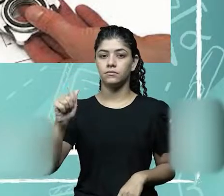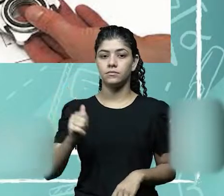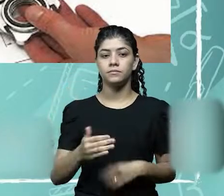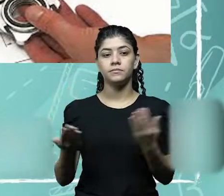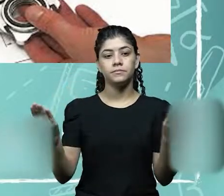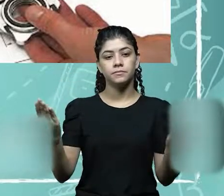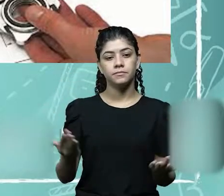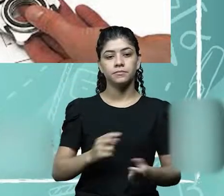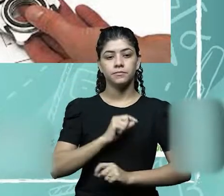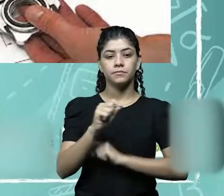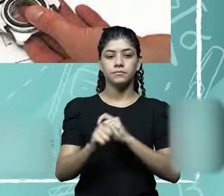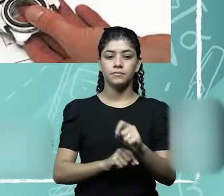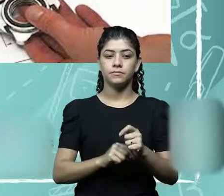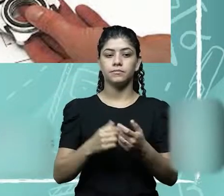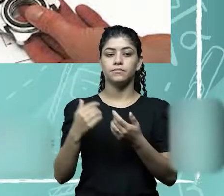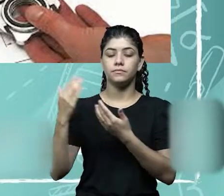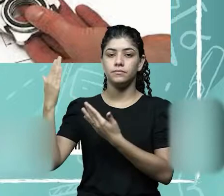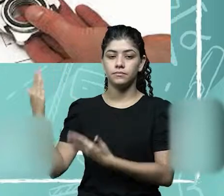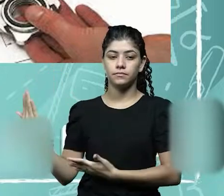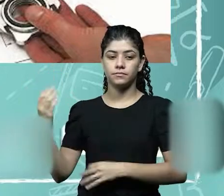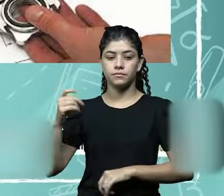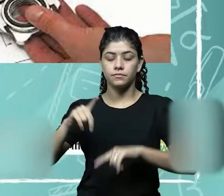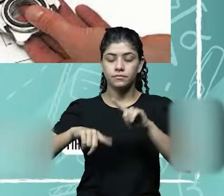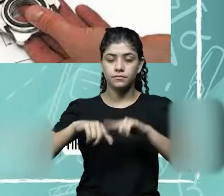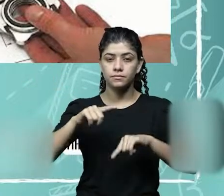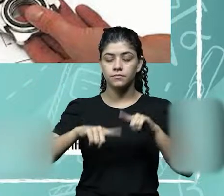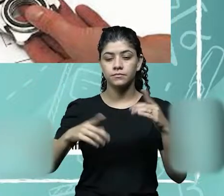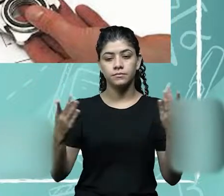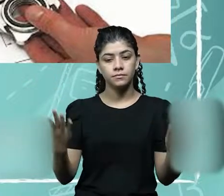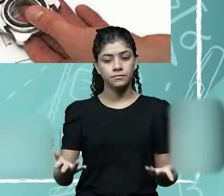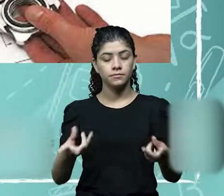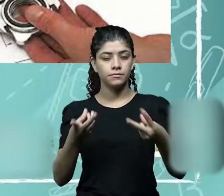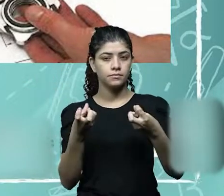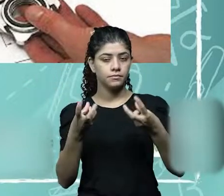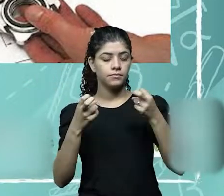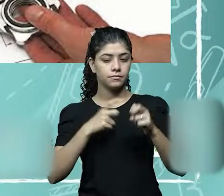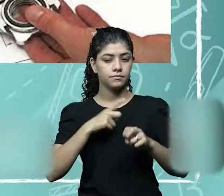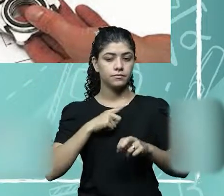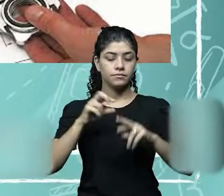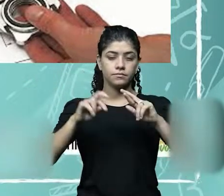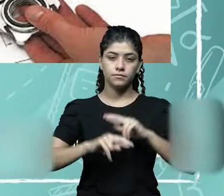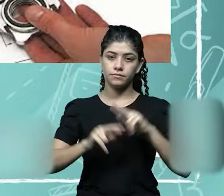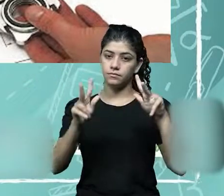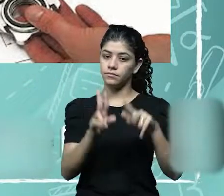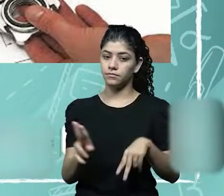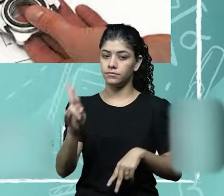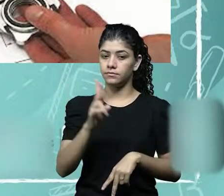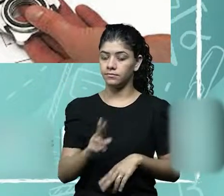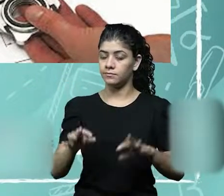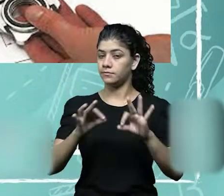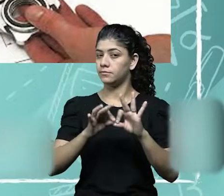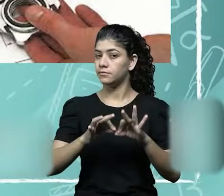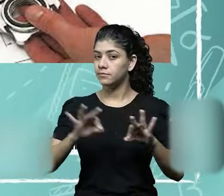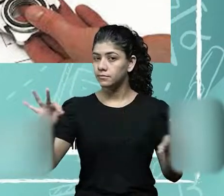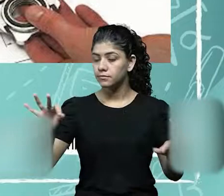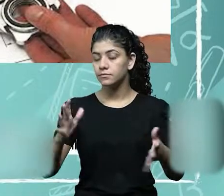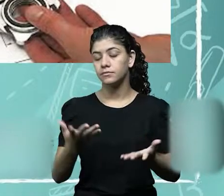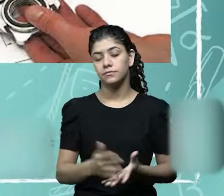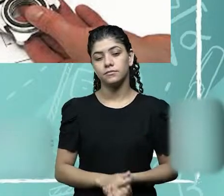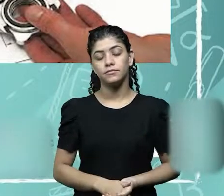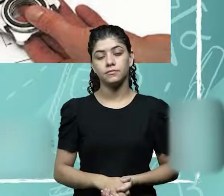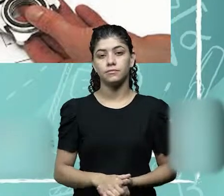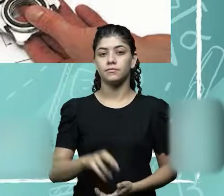Método de medição direta. Aqui você pode observar que nós temos diferentes aparelhos utilizados para medir um